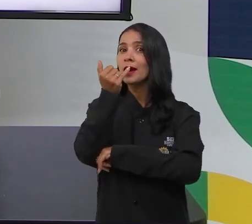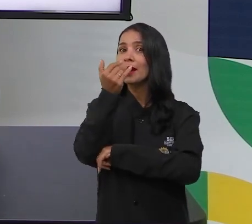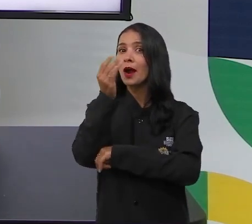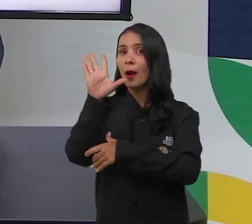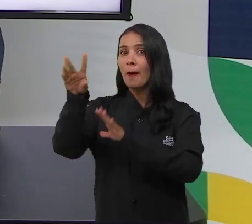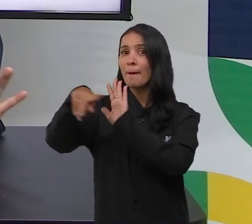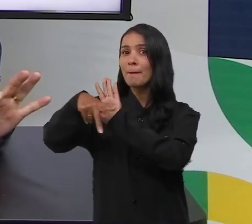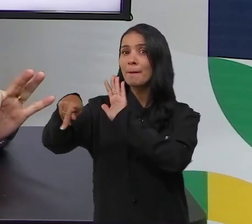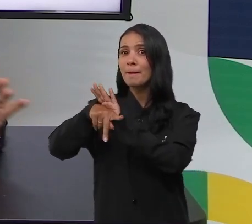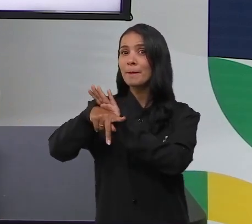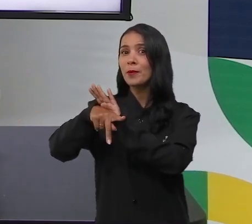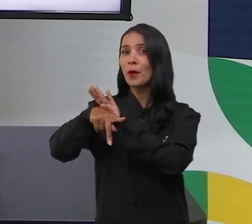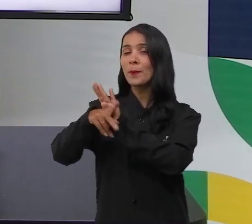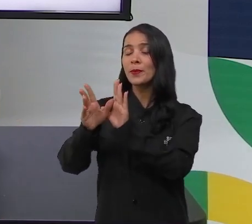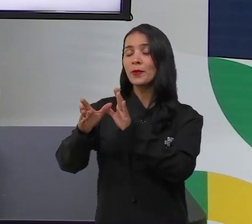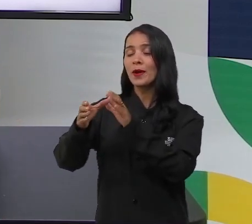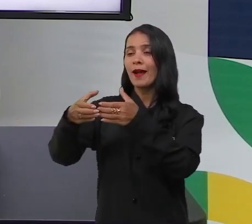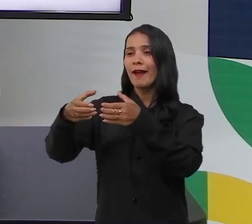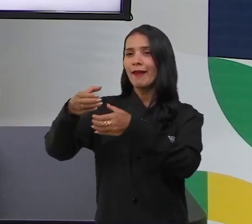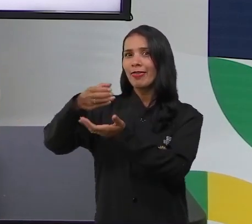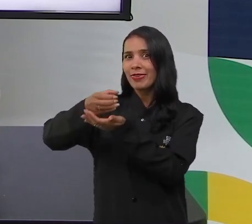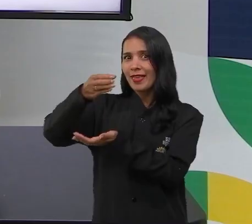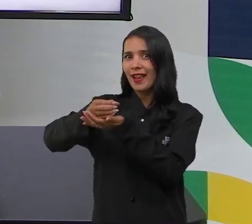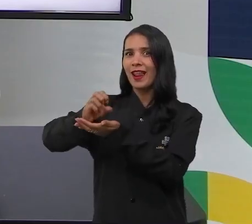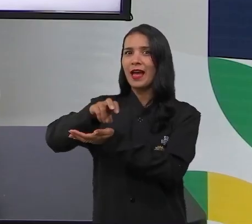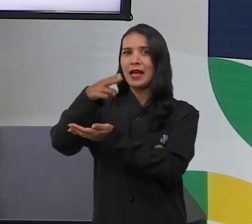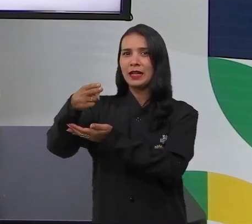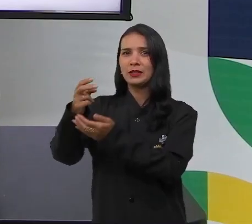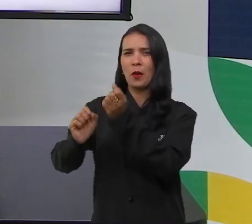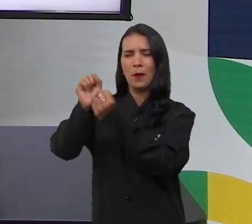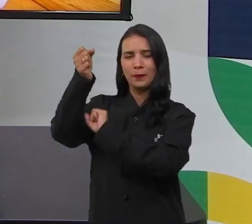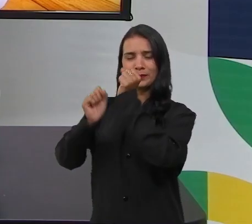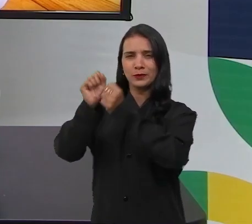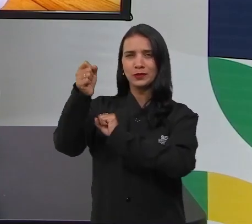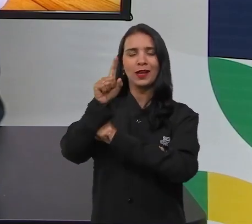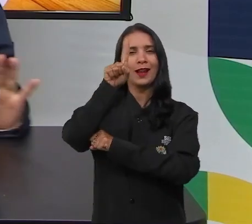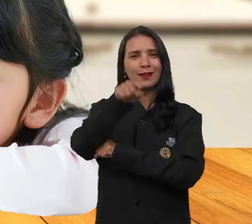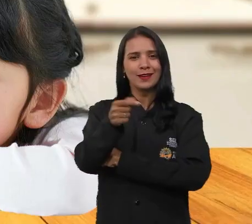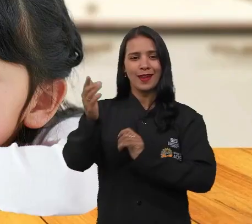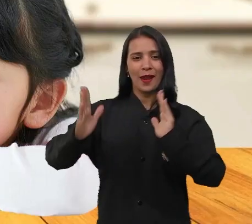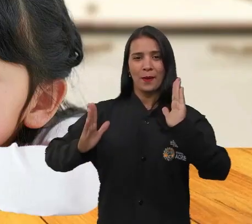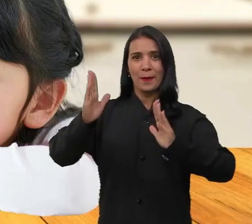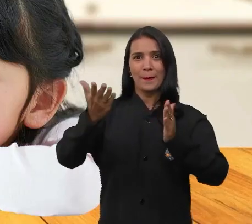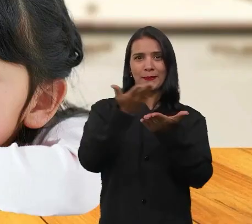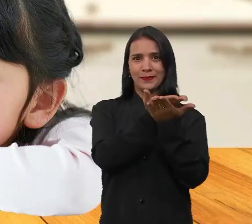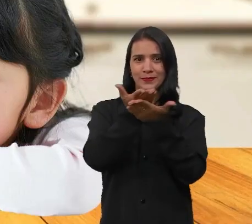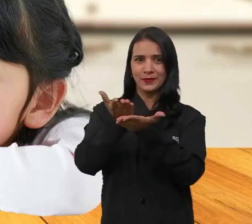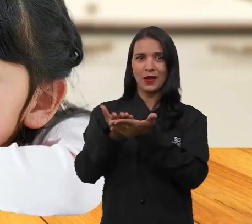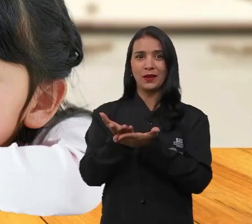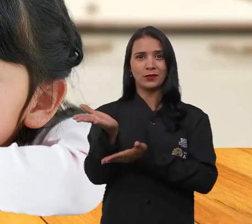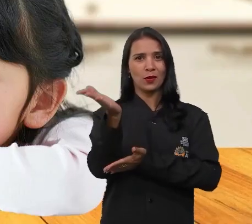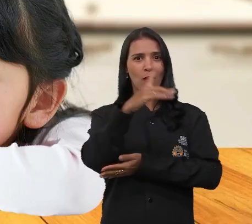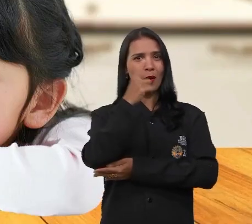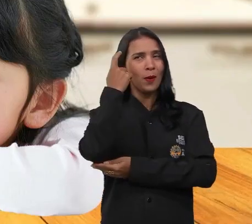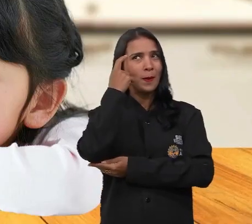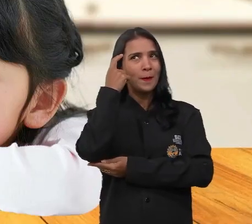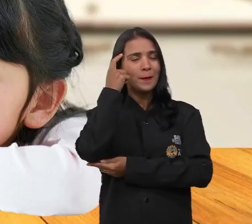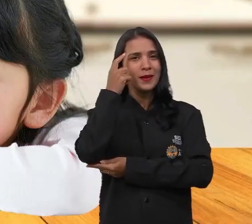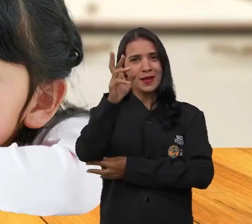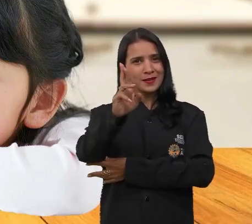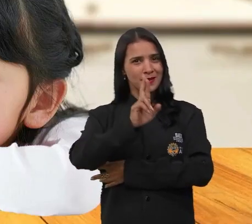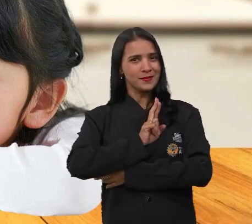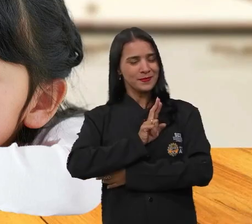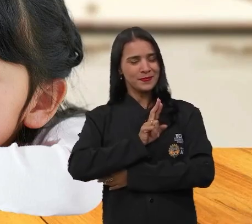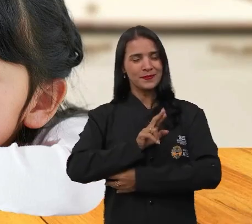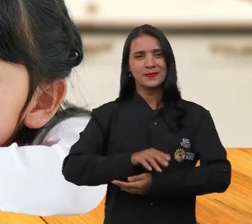seus conservantes. Essa daqui é a parte 1 da nossa aula. Então, para começar aqui, vamos com um Pense e